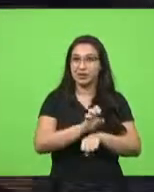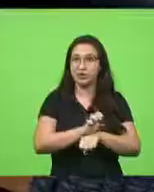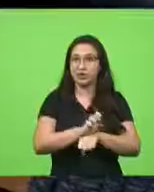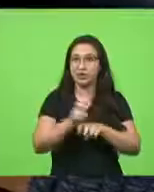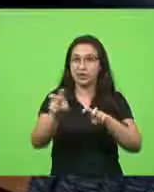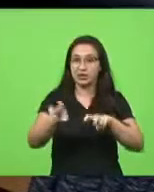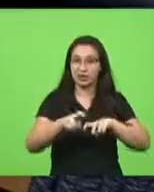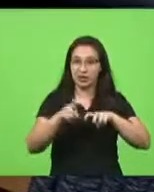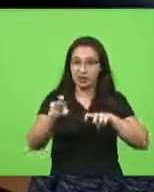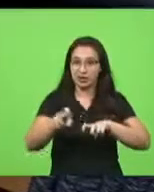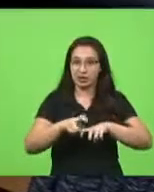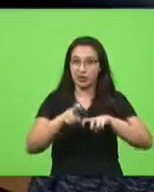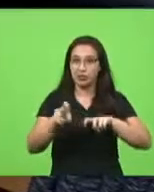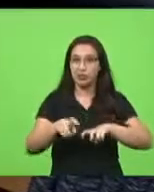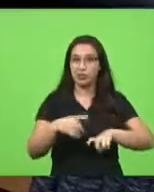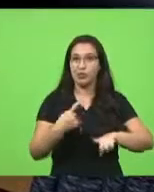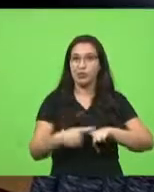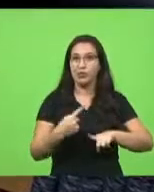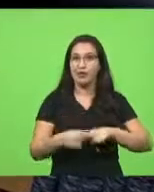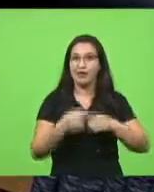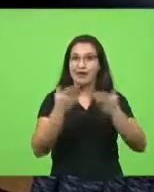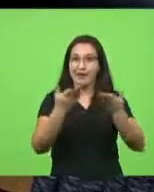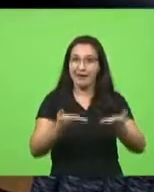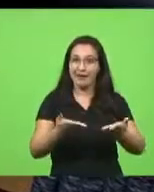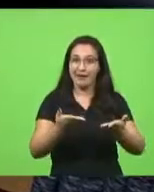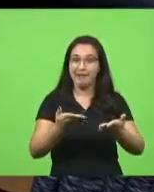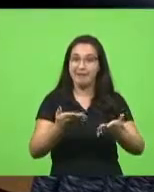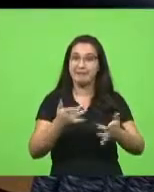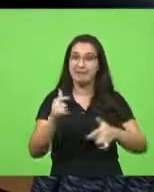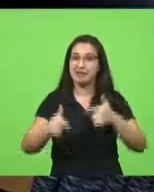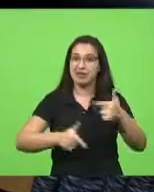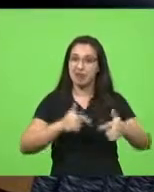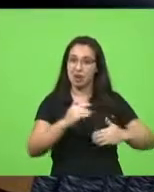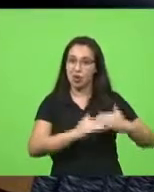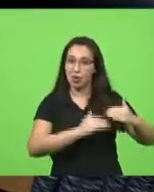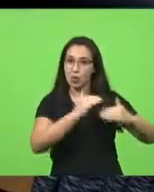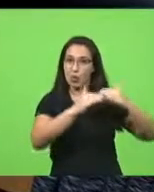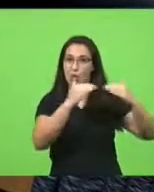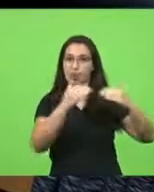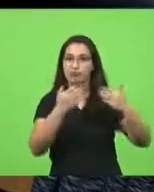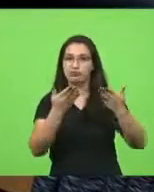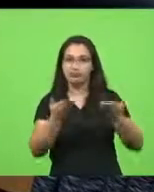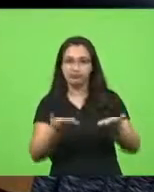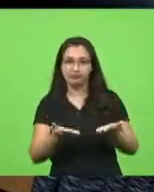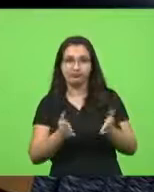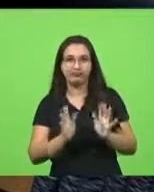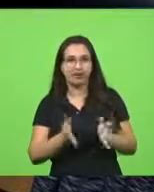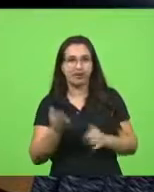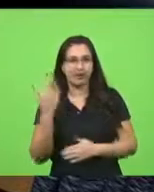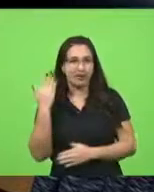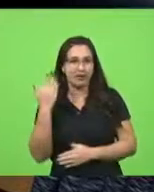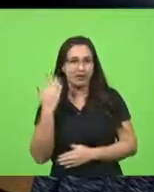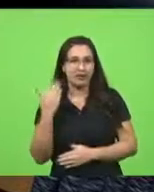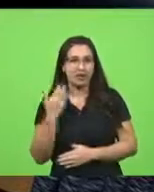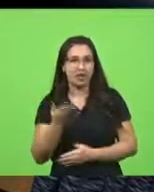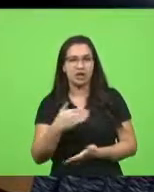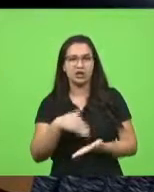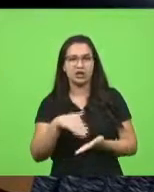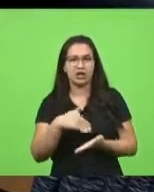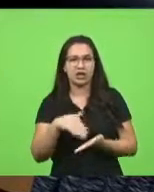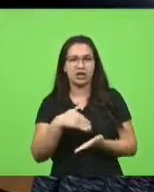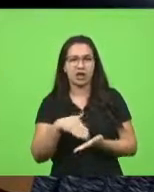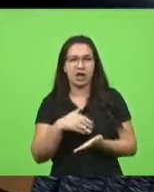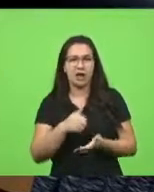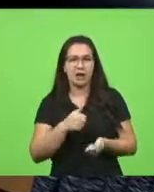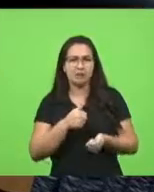Agricultura, pelo trabalho que já tem desenvolvido à frente dessa pasta. Tem sido um secretário muito próximo